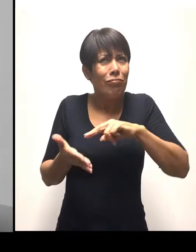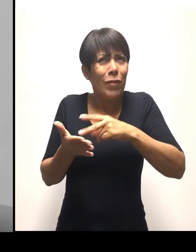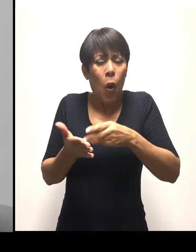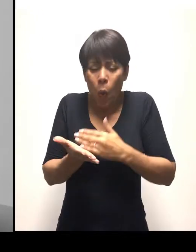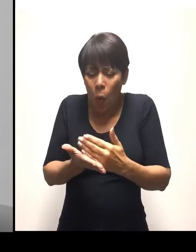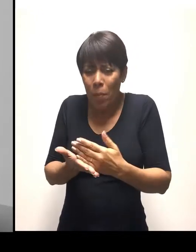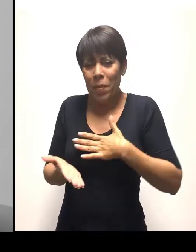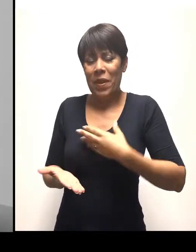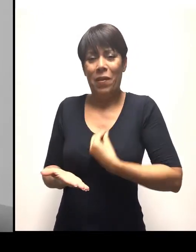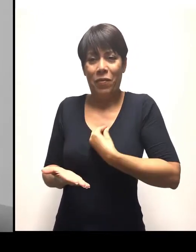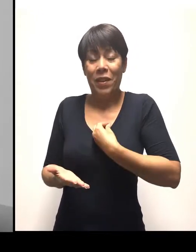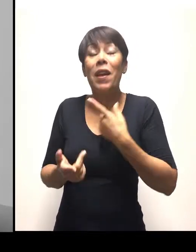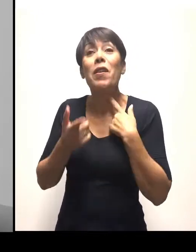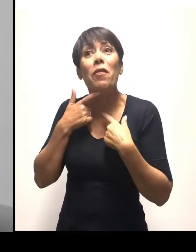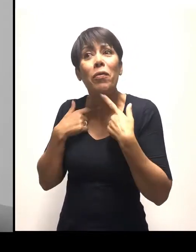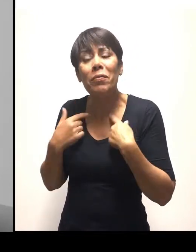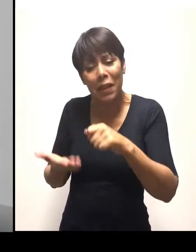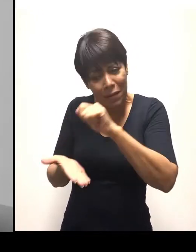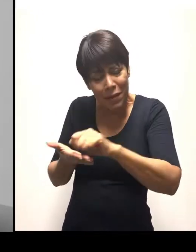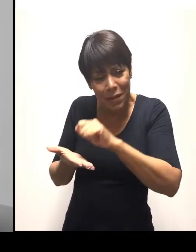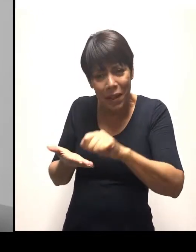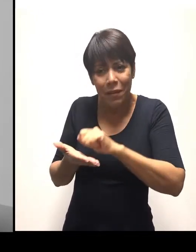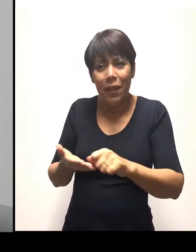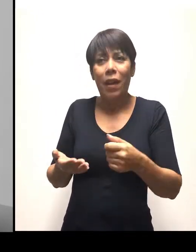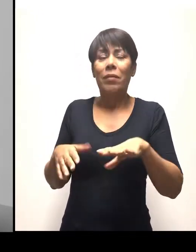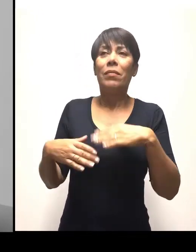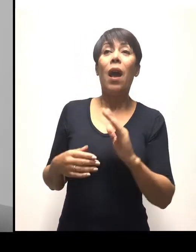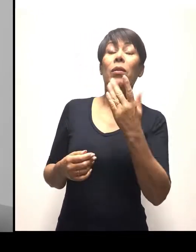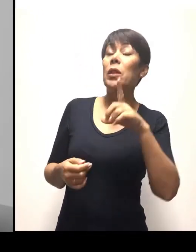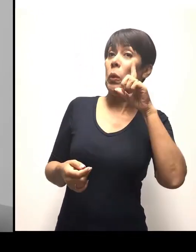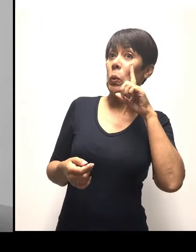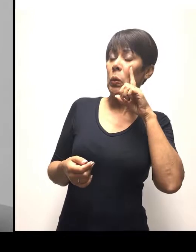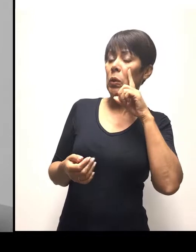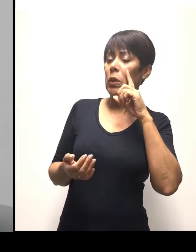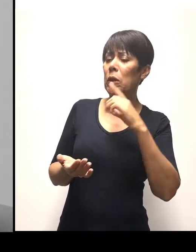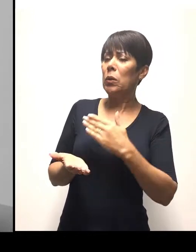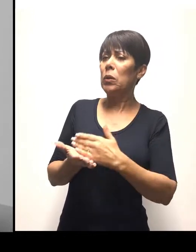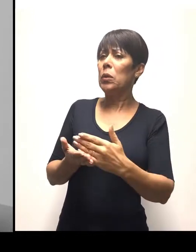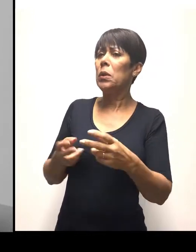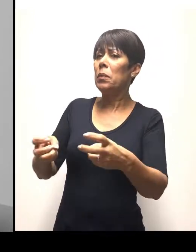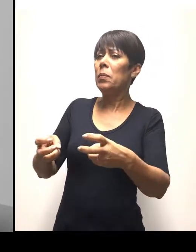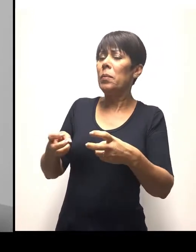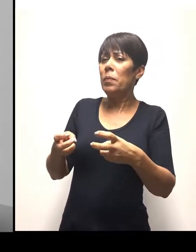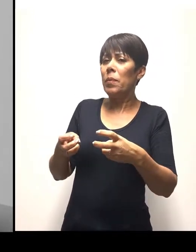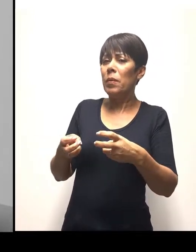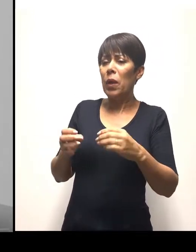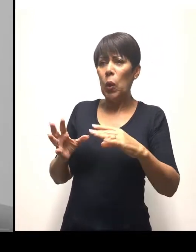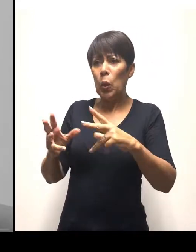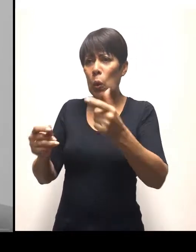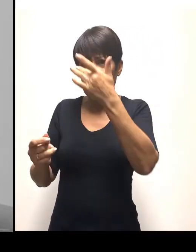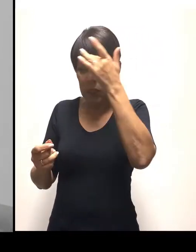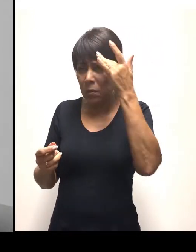vida. E a vontade de escrever foi, assim, o dia em que eu comecei a ver que, de todas as pessoas